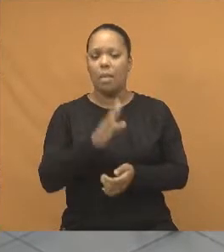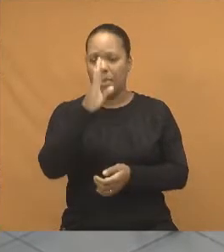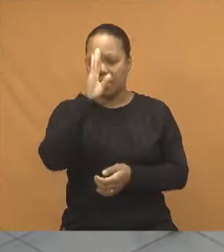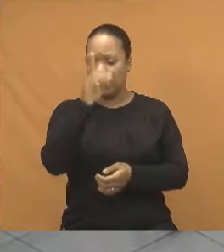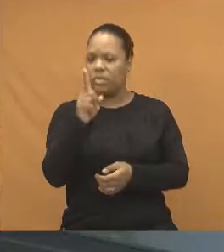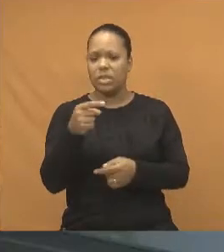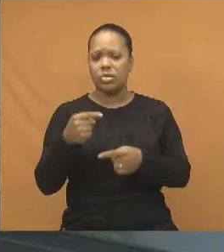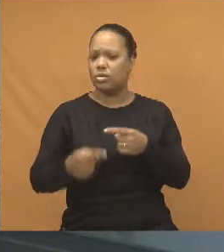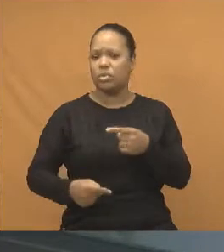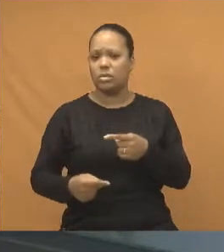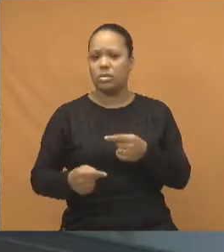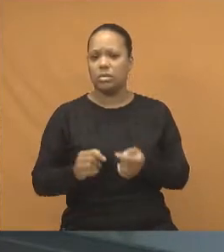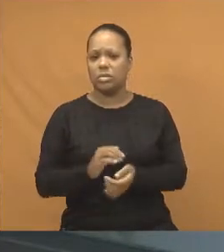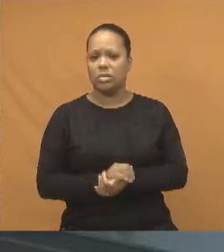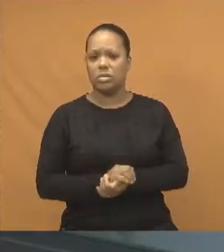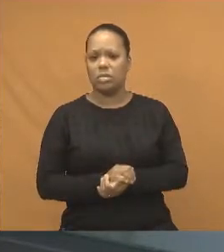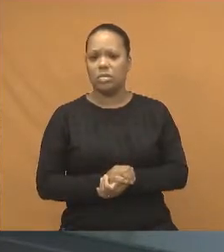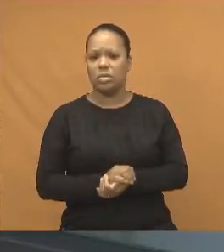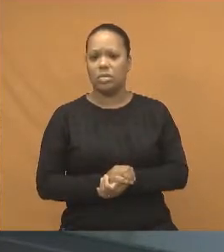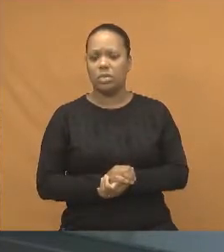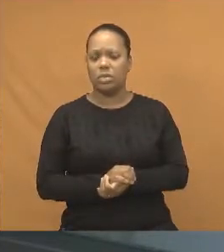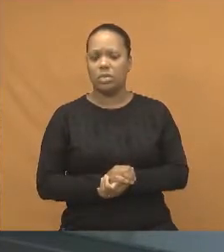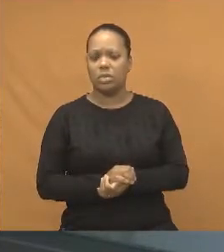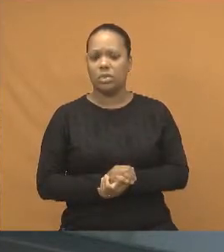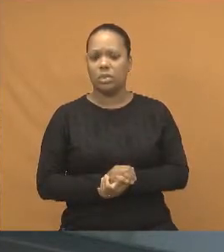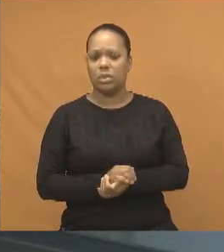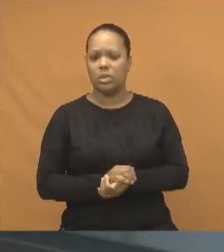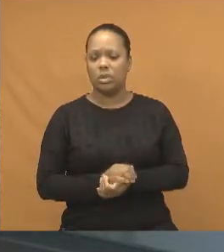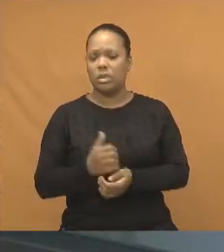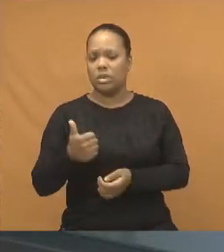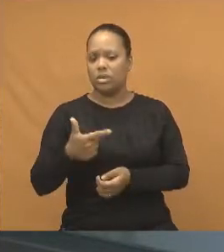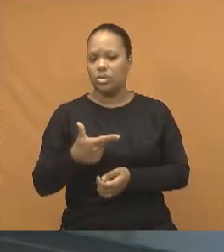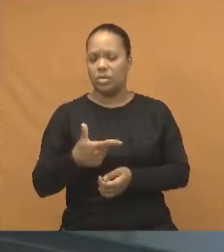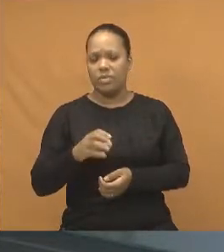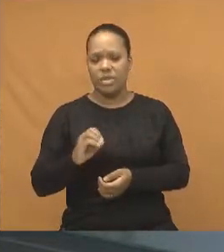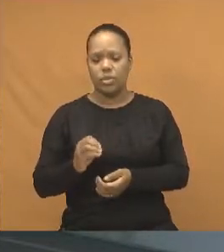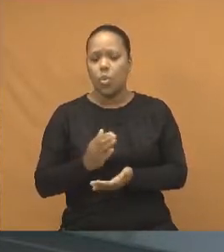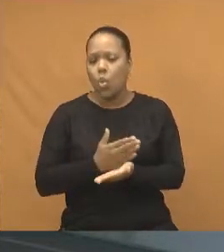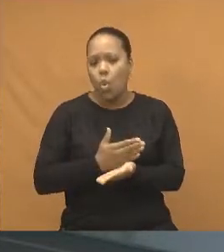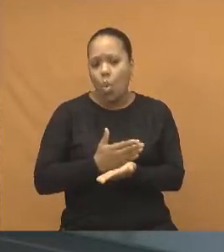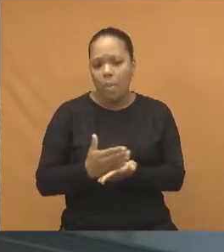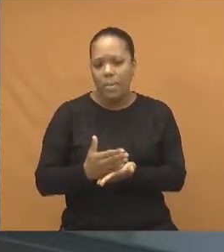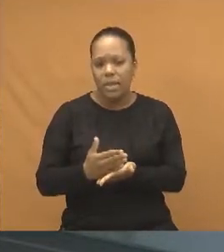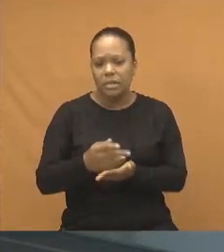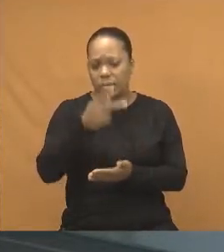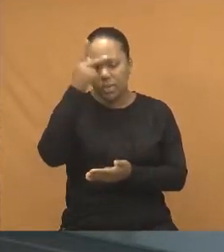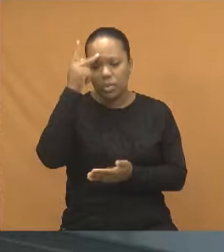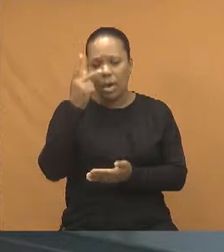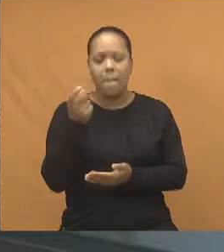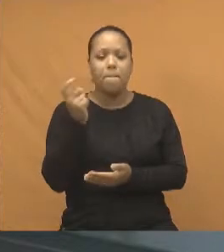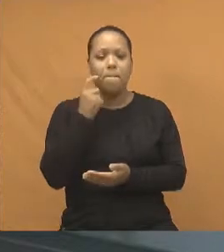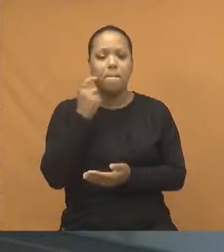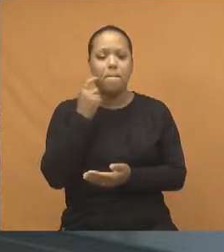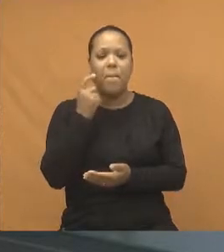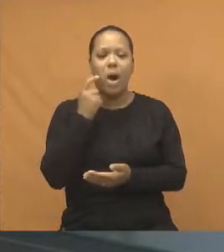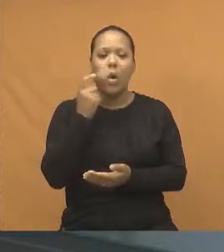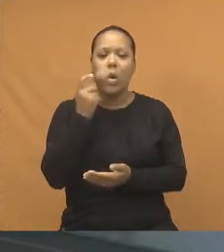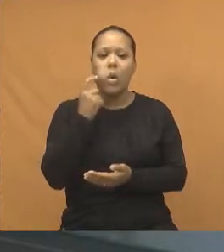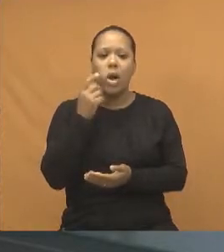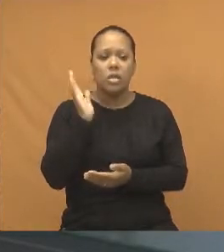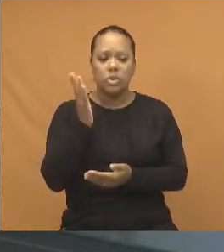preferencial? Diabético está, é isso que eu falei, um diagnóstico de 120, que é o início. Qualquer um que come uma bala pode ter